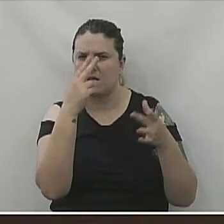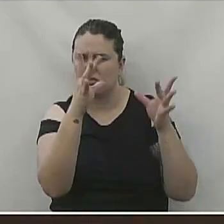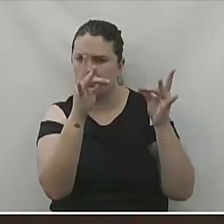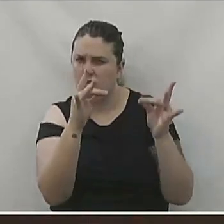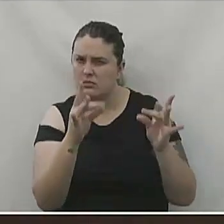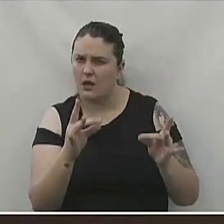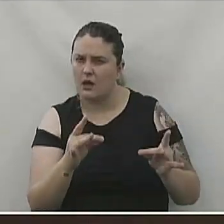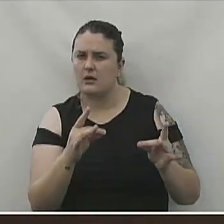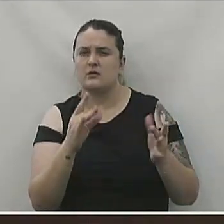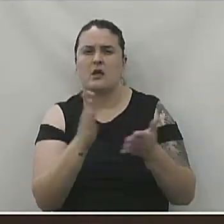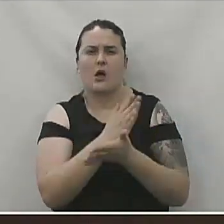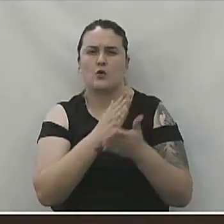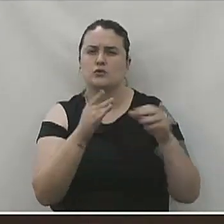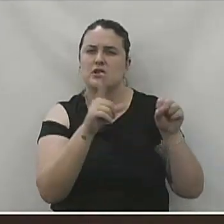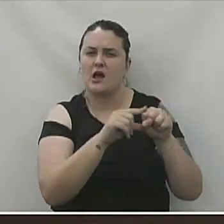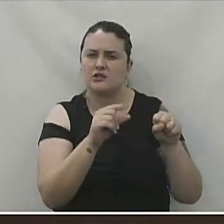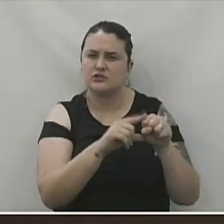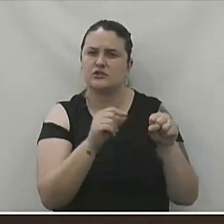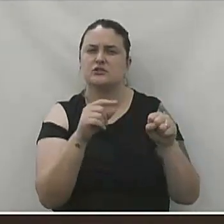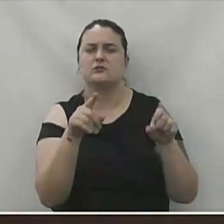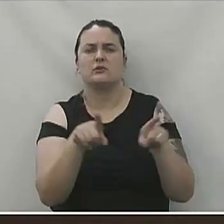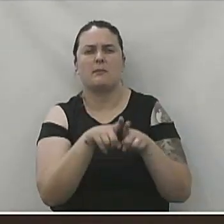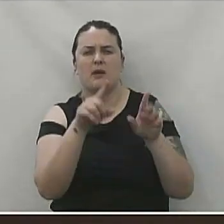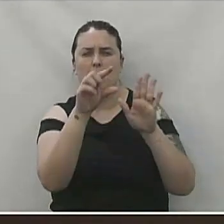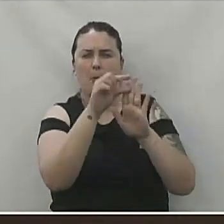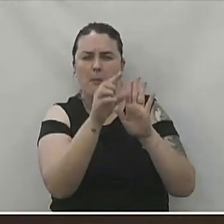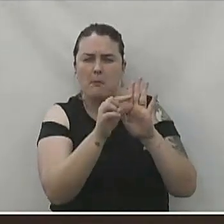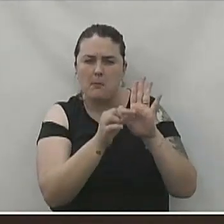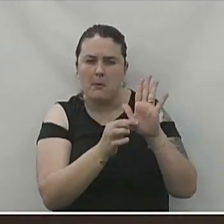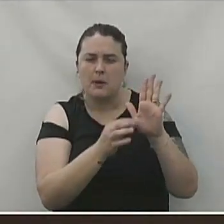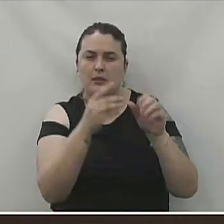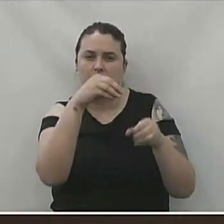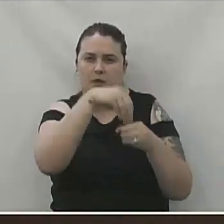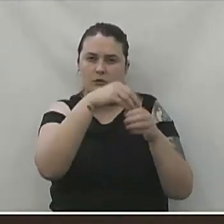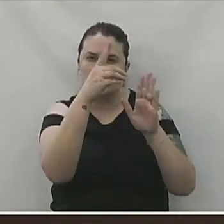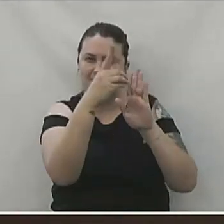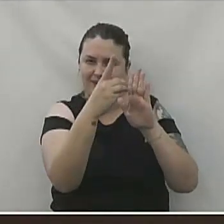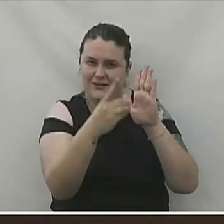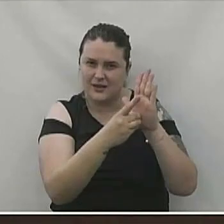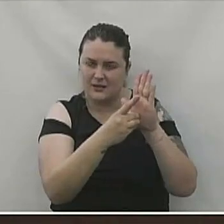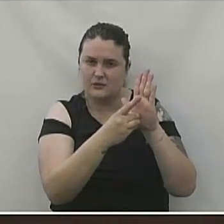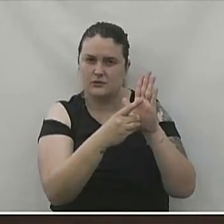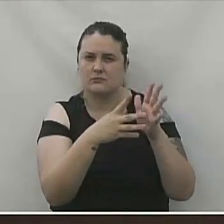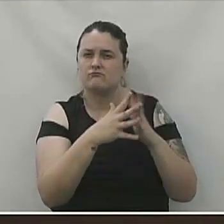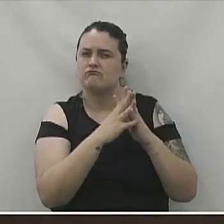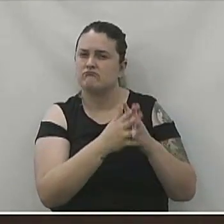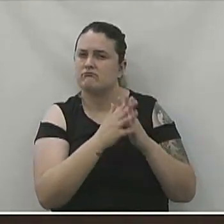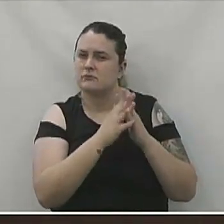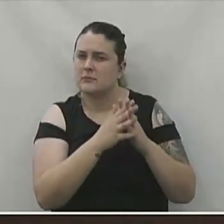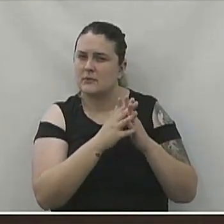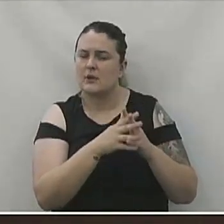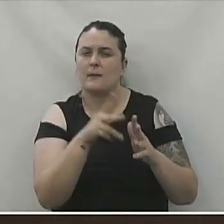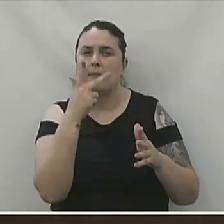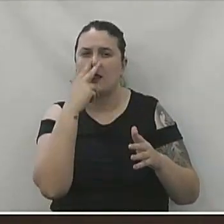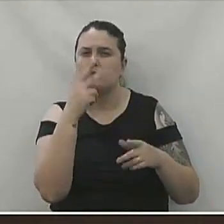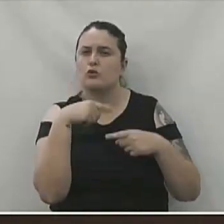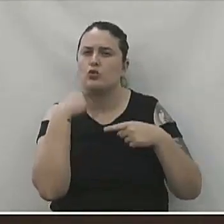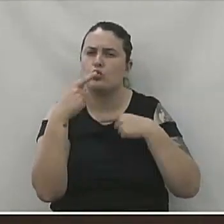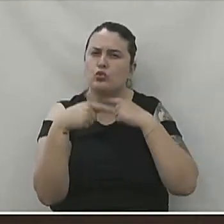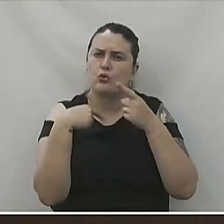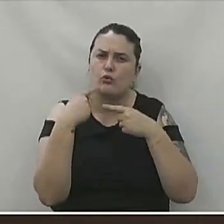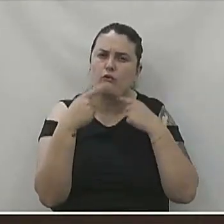detalhes alguns artigos E tens do Decreto que estava deixando